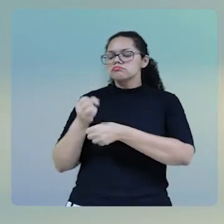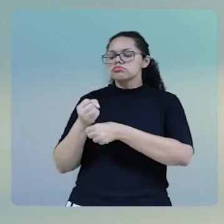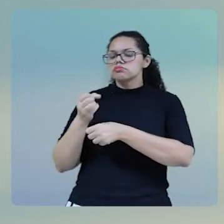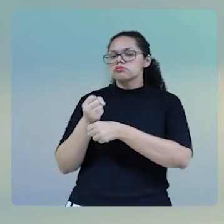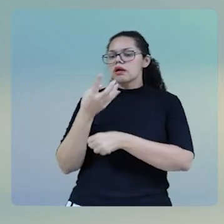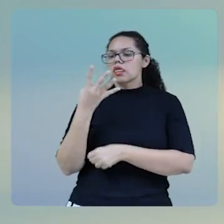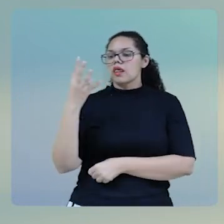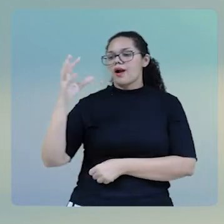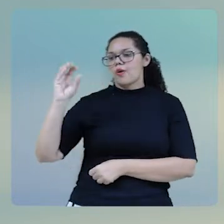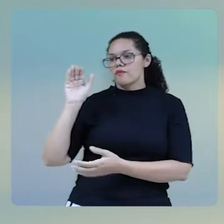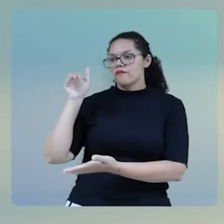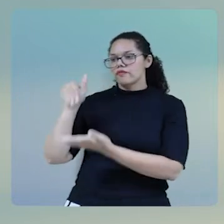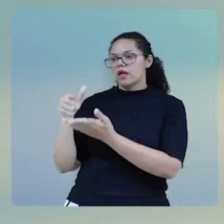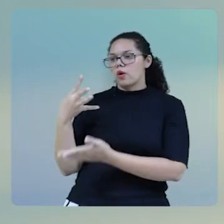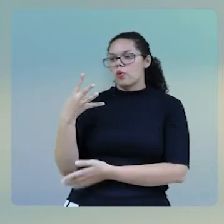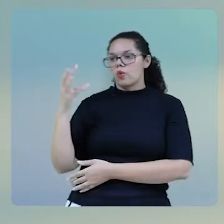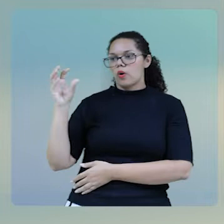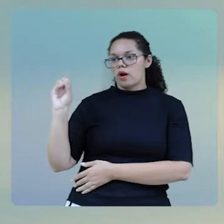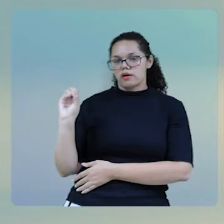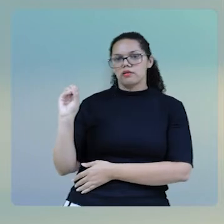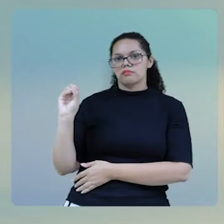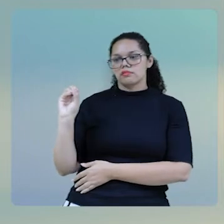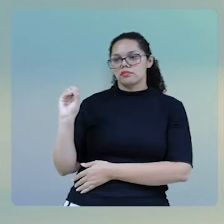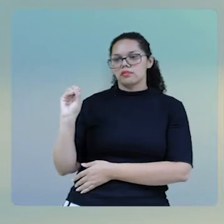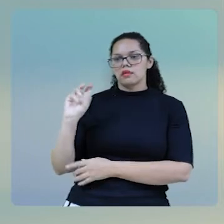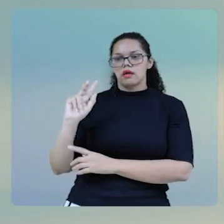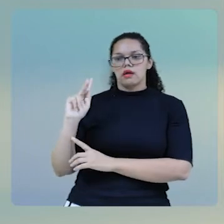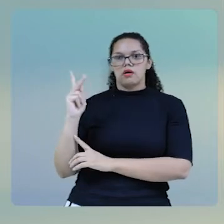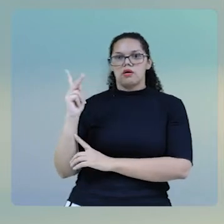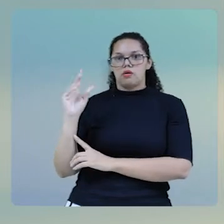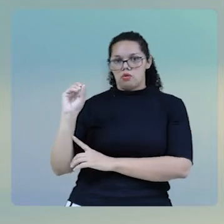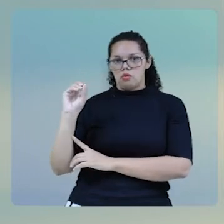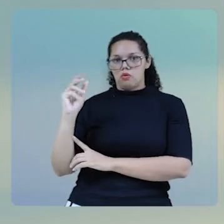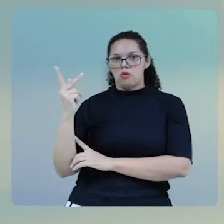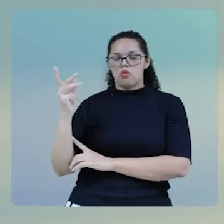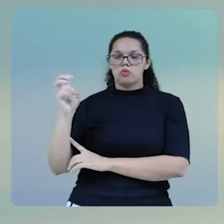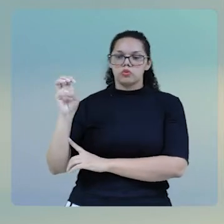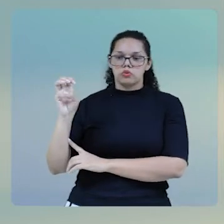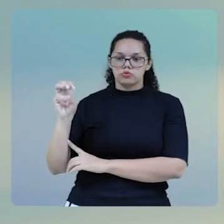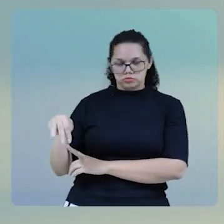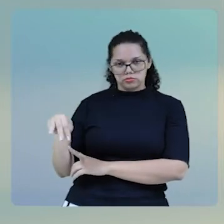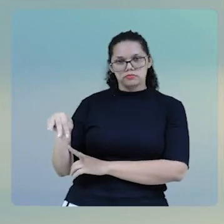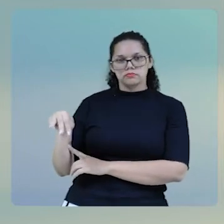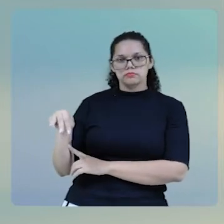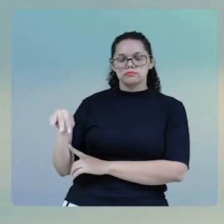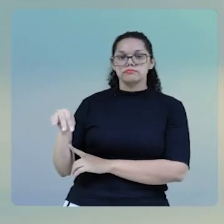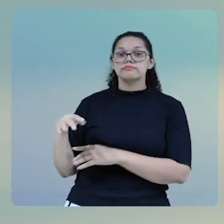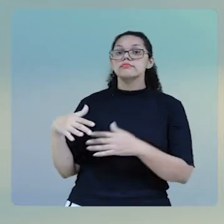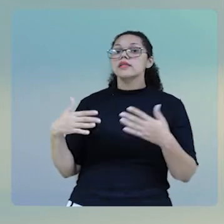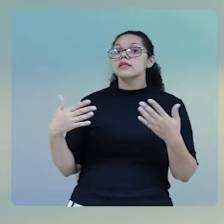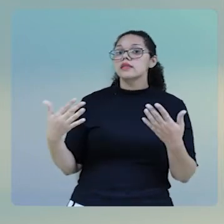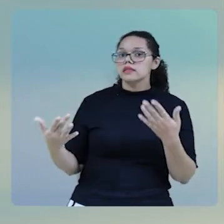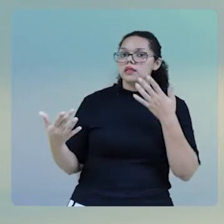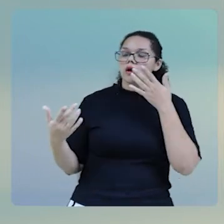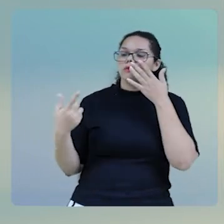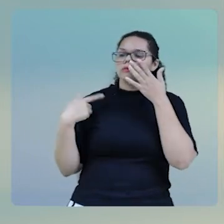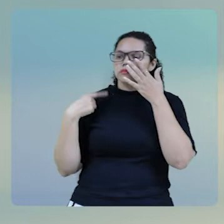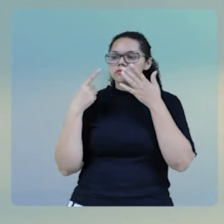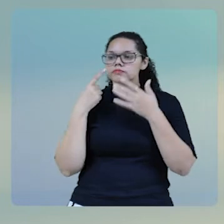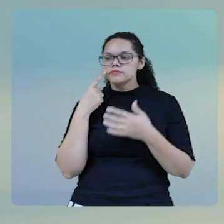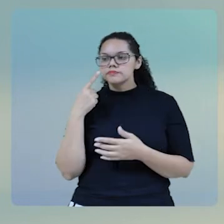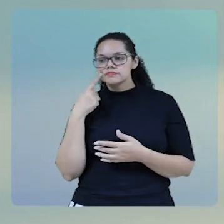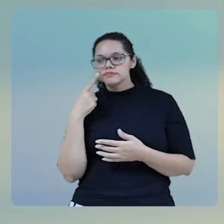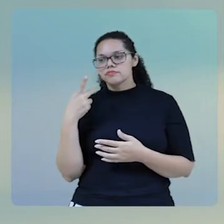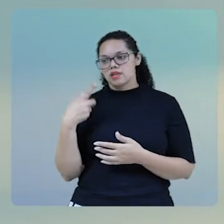de 40 ohms. Perfeito. Tua resistência de 40 ohms. Então, há desses dois. Só